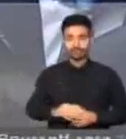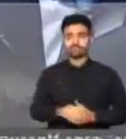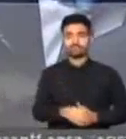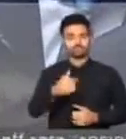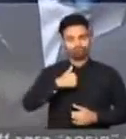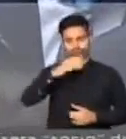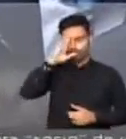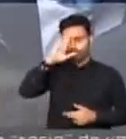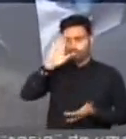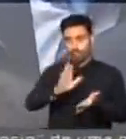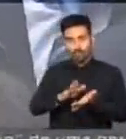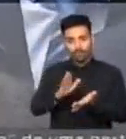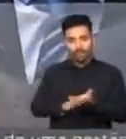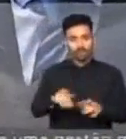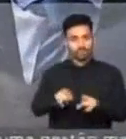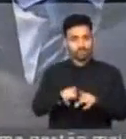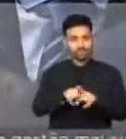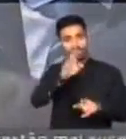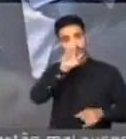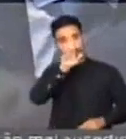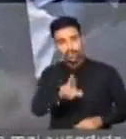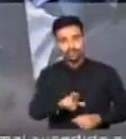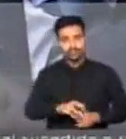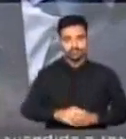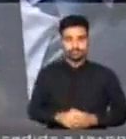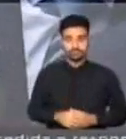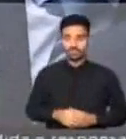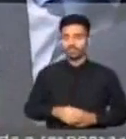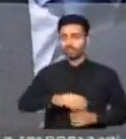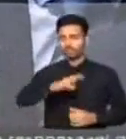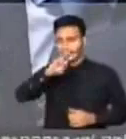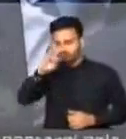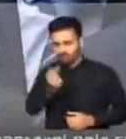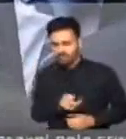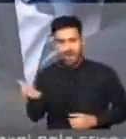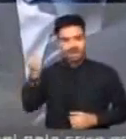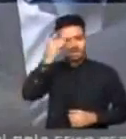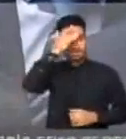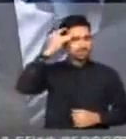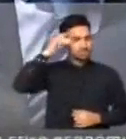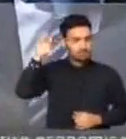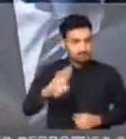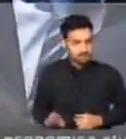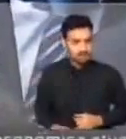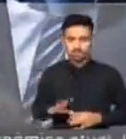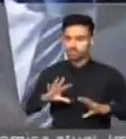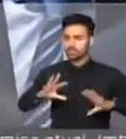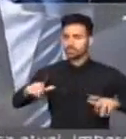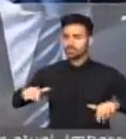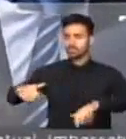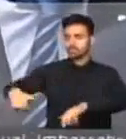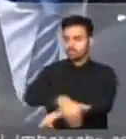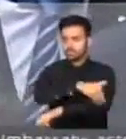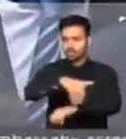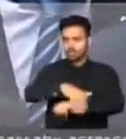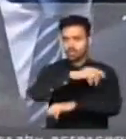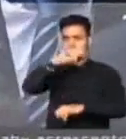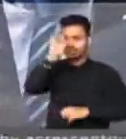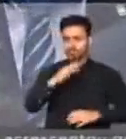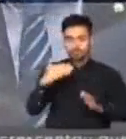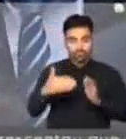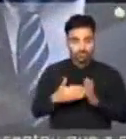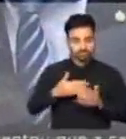em homenagem e em resposta aos milhares de brasileiros que pelas ruas do país,